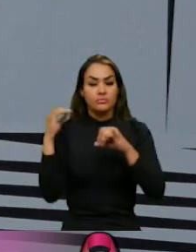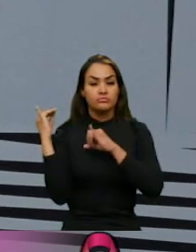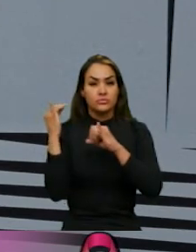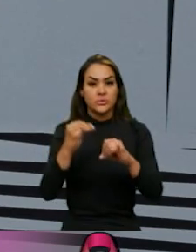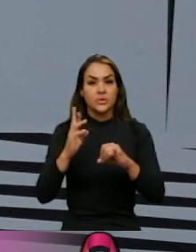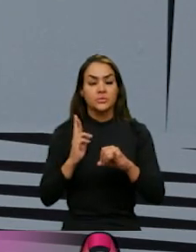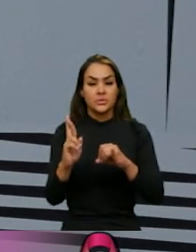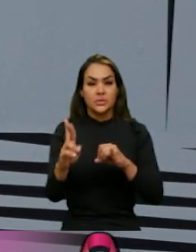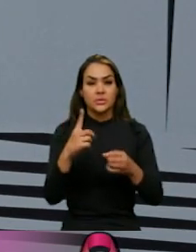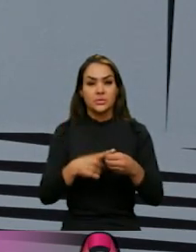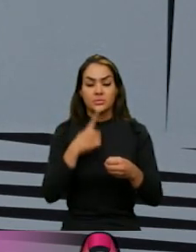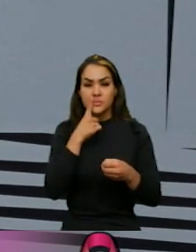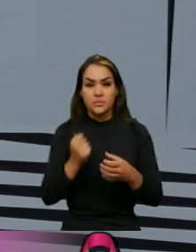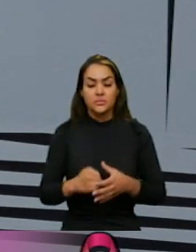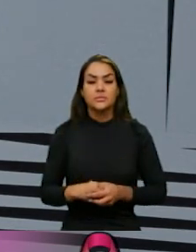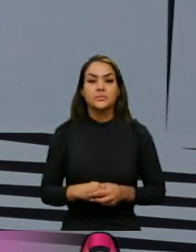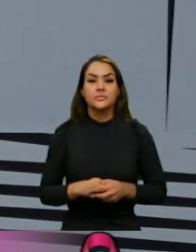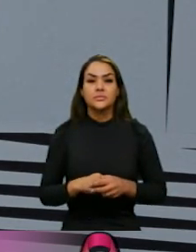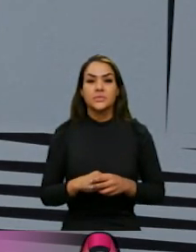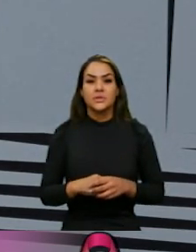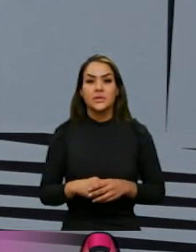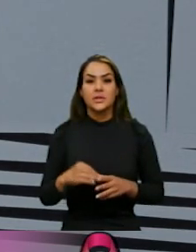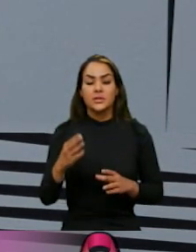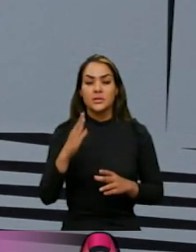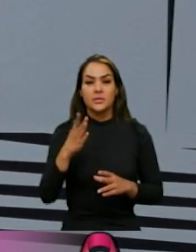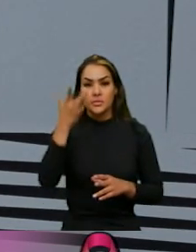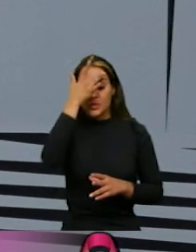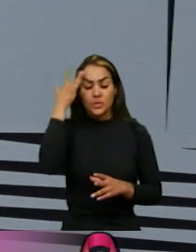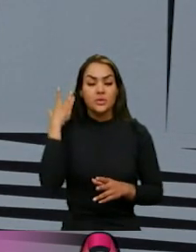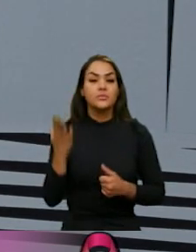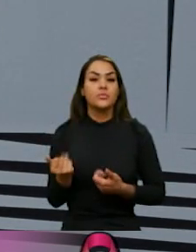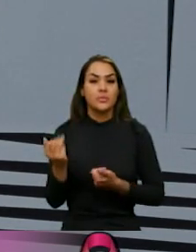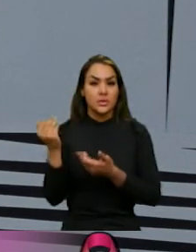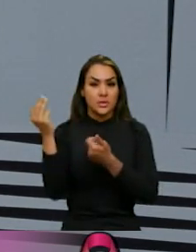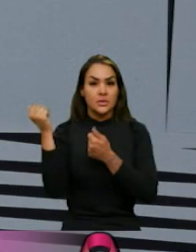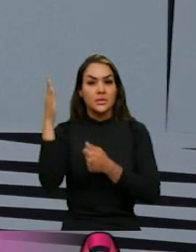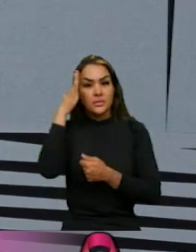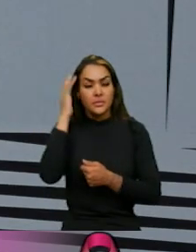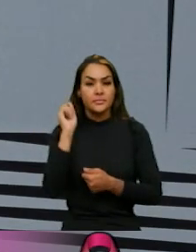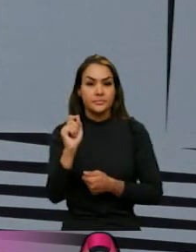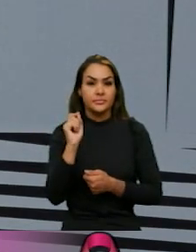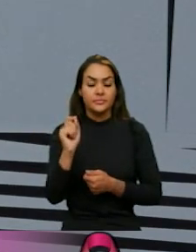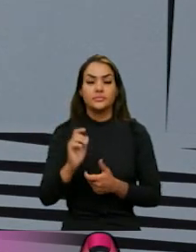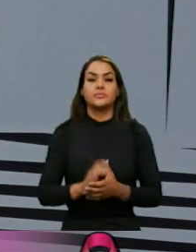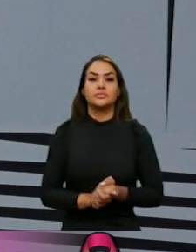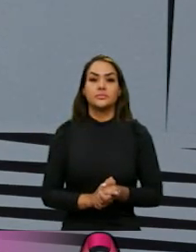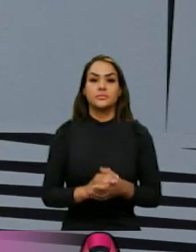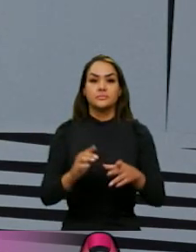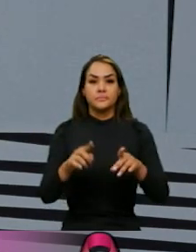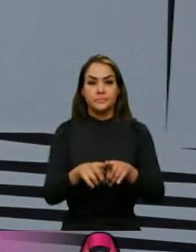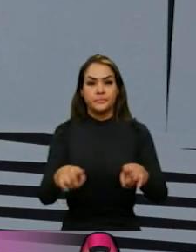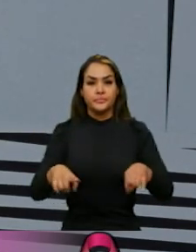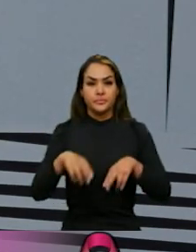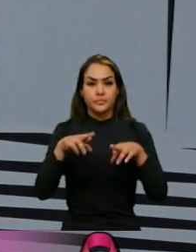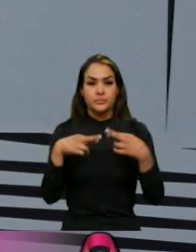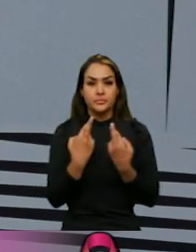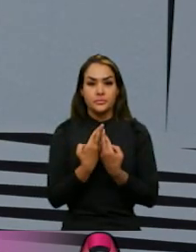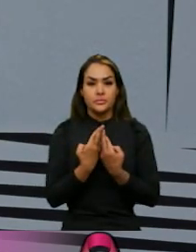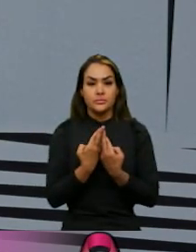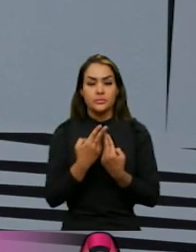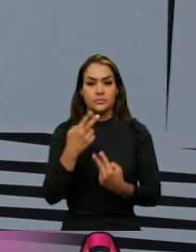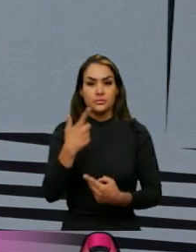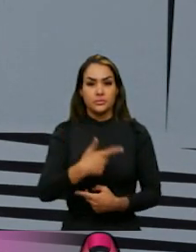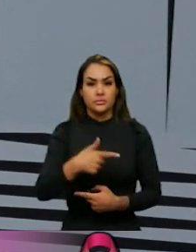de Araçatuba, e que deste nosso ato seja dada ciências aos homenageados através de nosso gabinete. Sala das